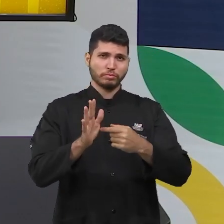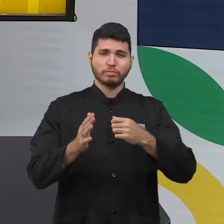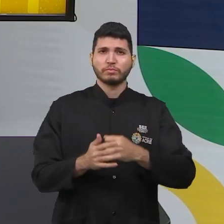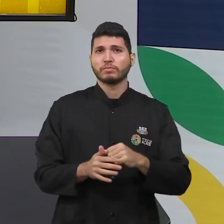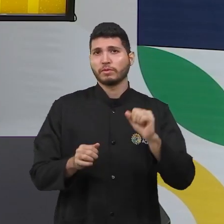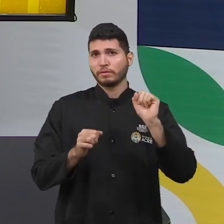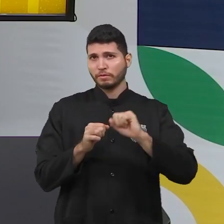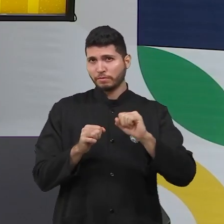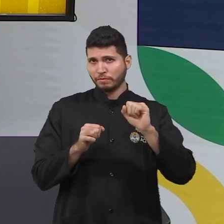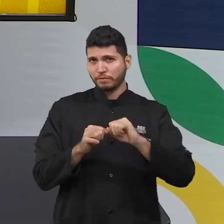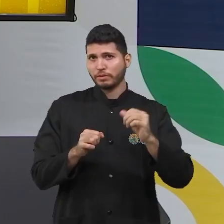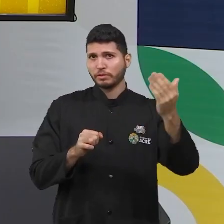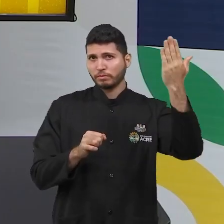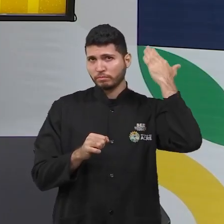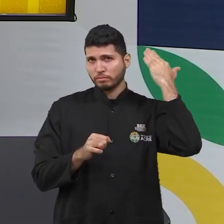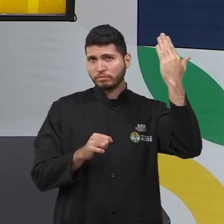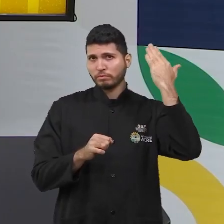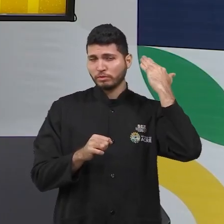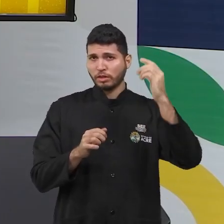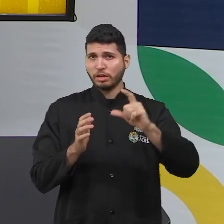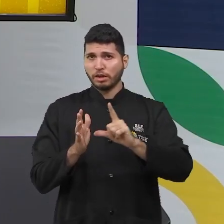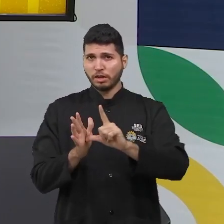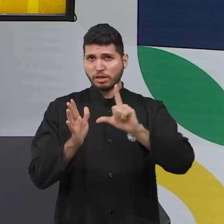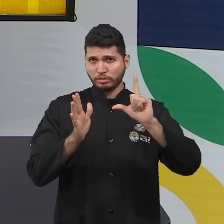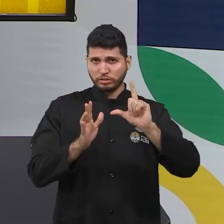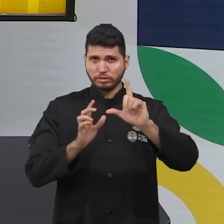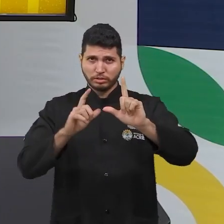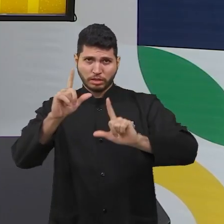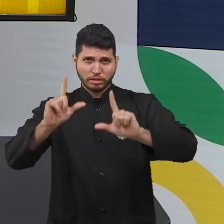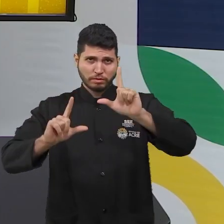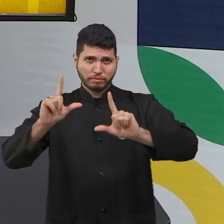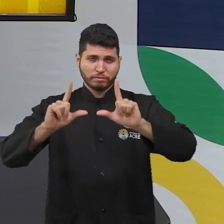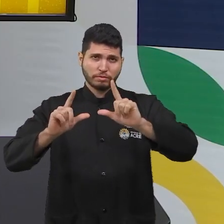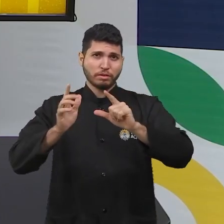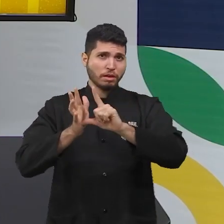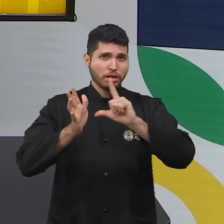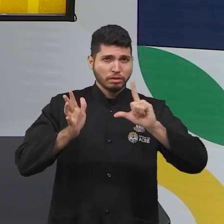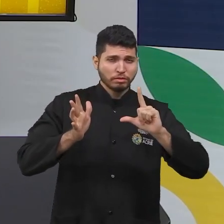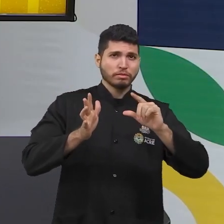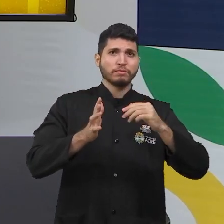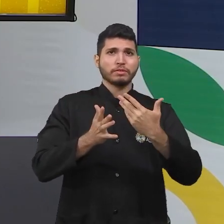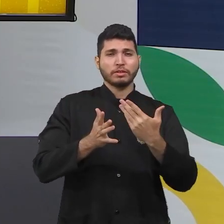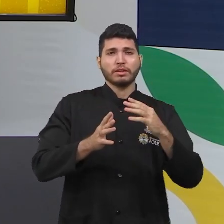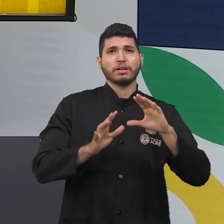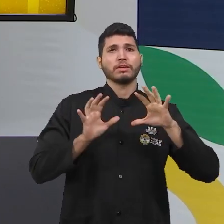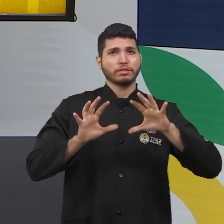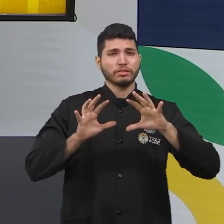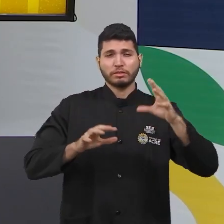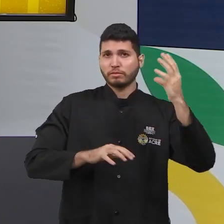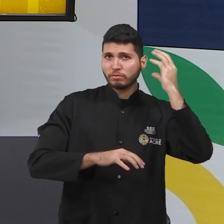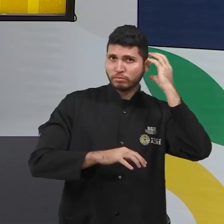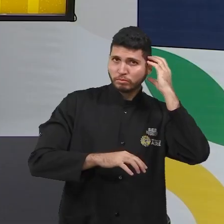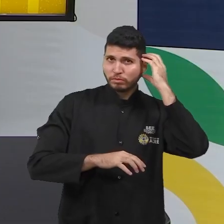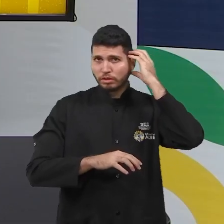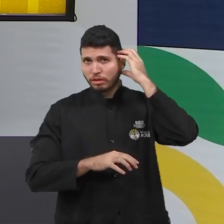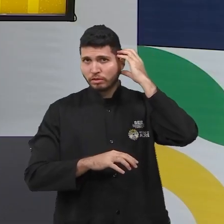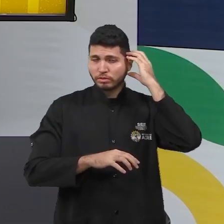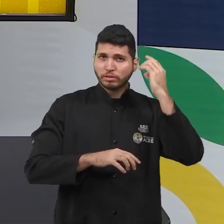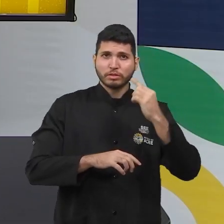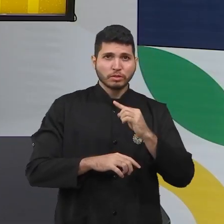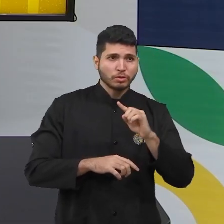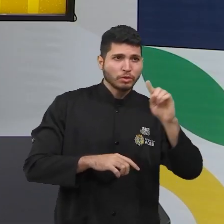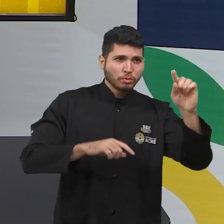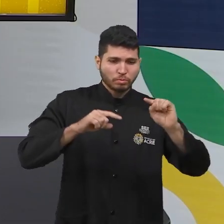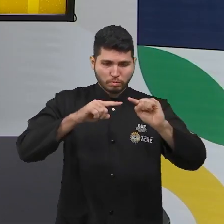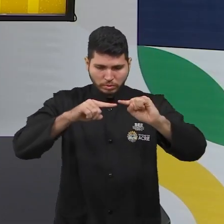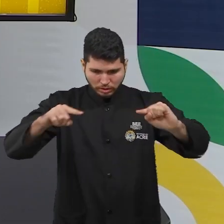e como que ela era transmitida. Nós vimos aí que os atores, eles tinham o texto dramático, a qual eles iam narrando, eles